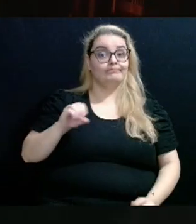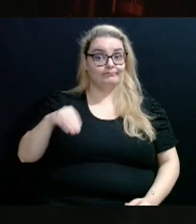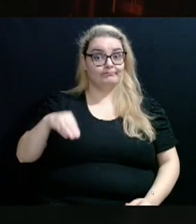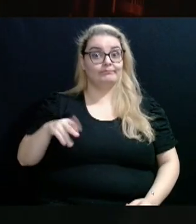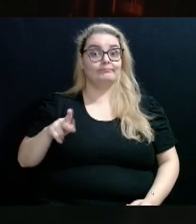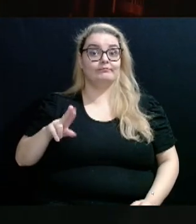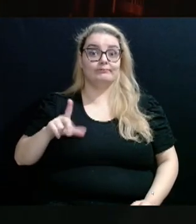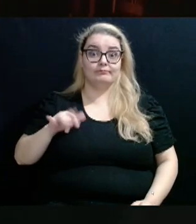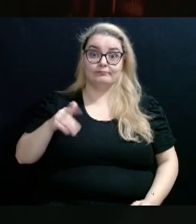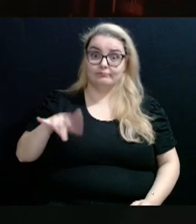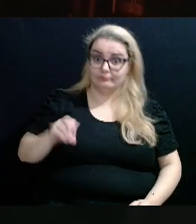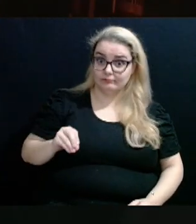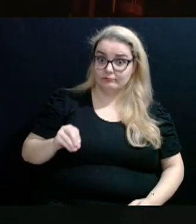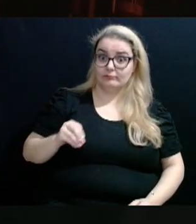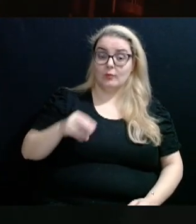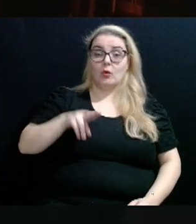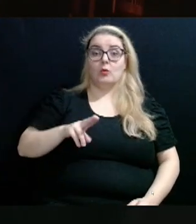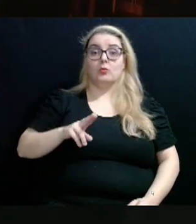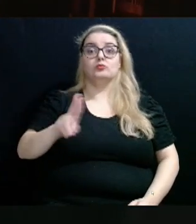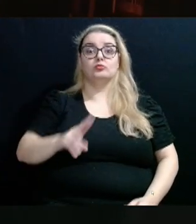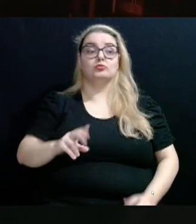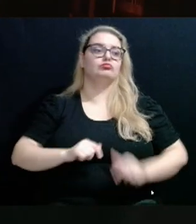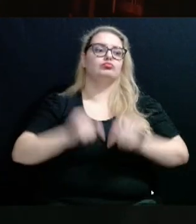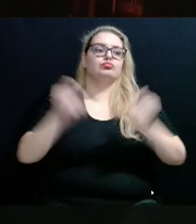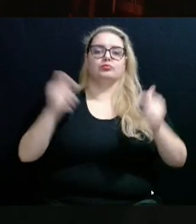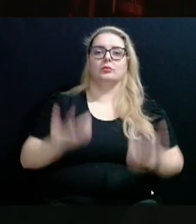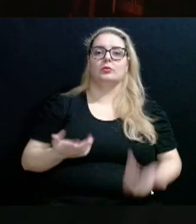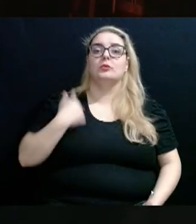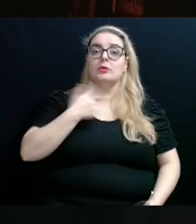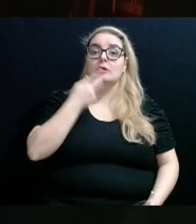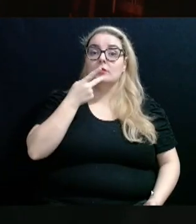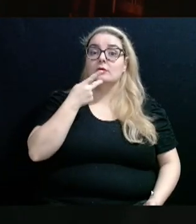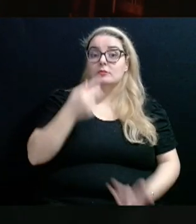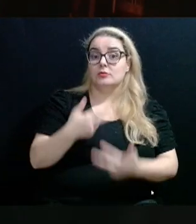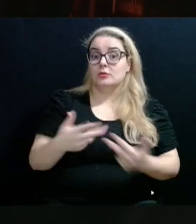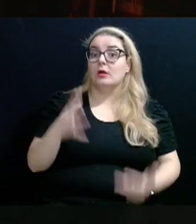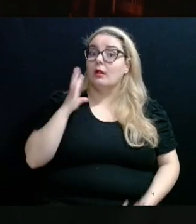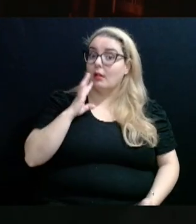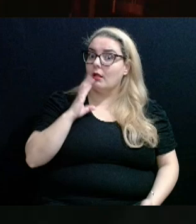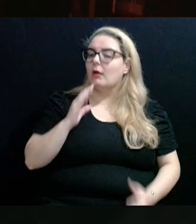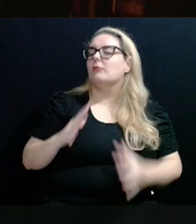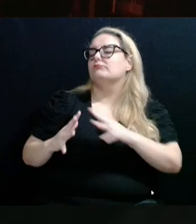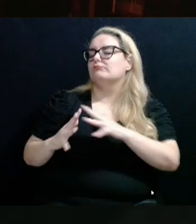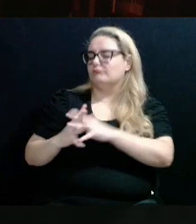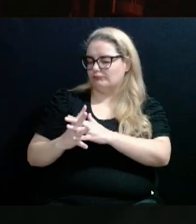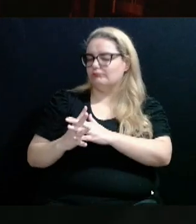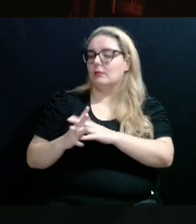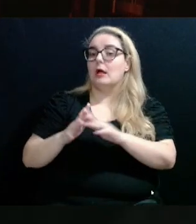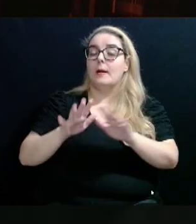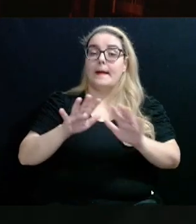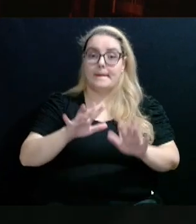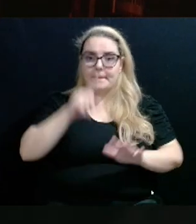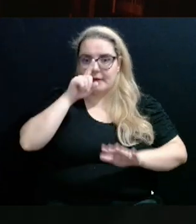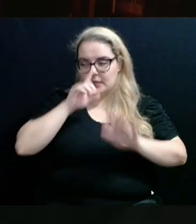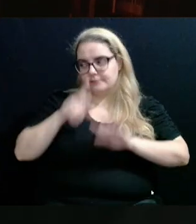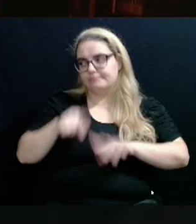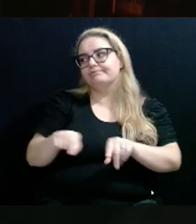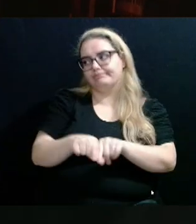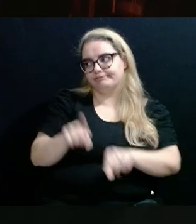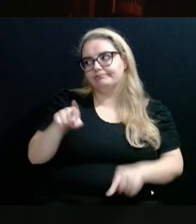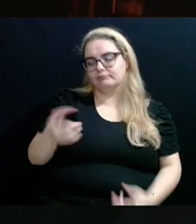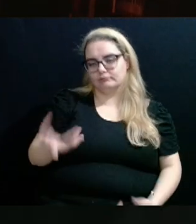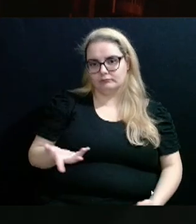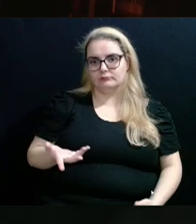falando aqui de algo bem legal, muito top, só que a gente tem que tomar cuidado também, né? Então, eu gostaria que você